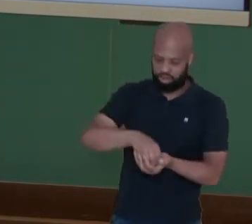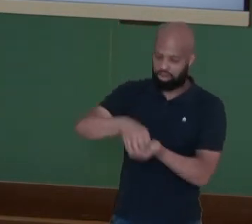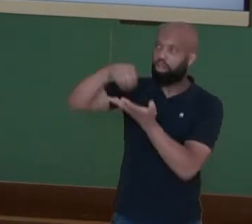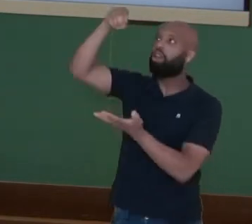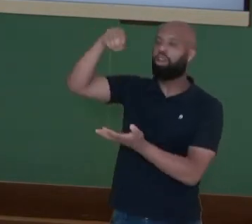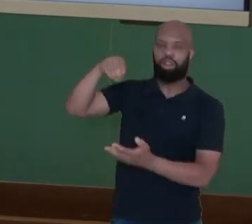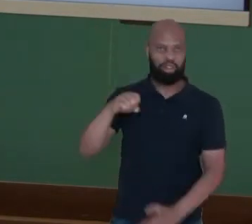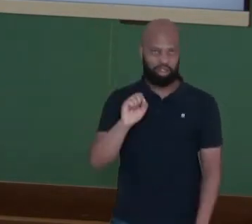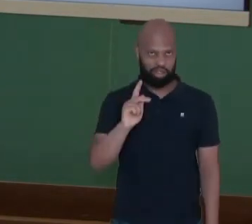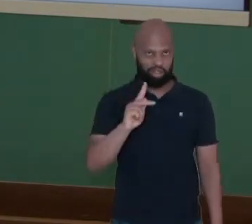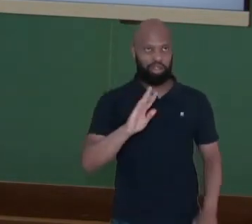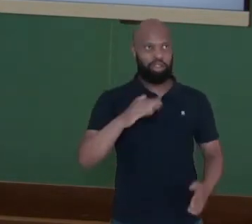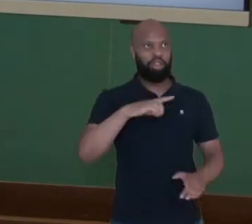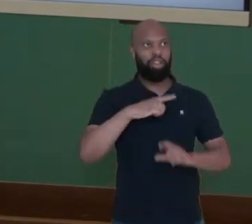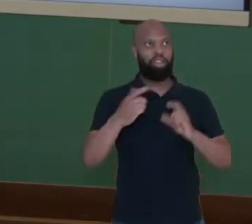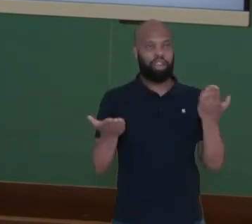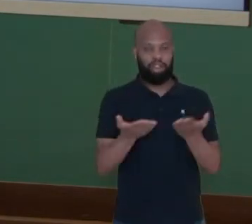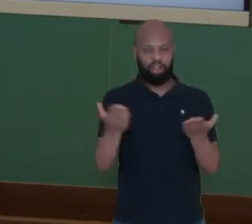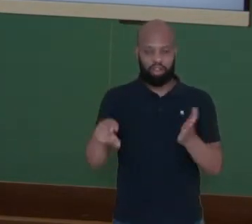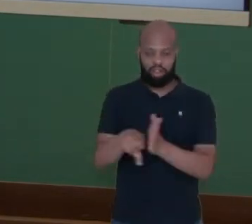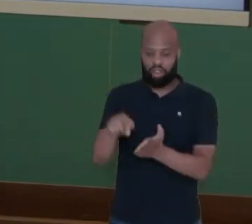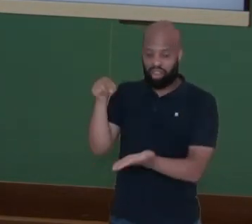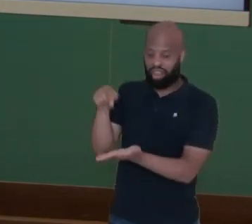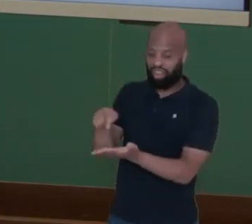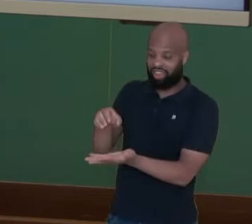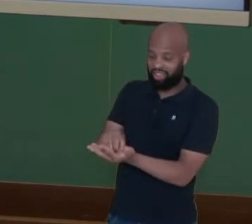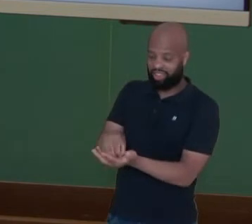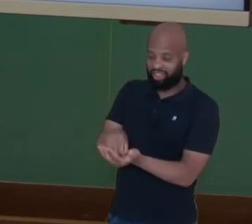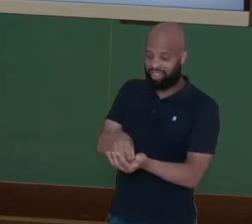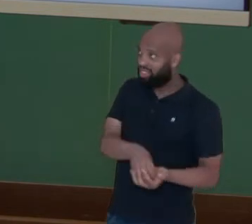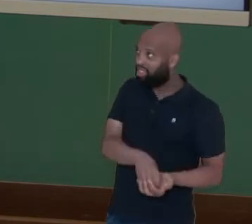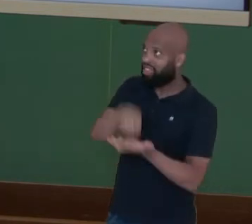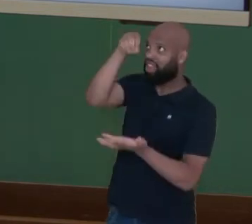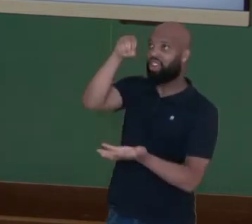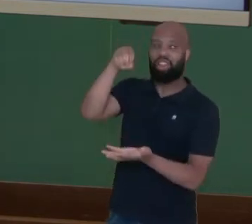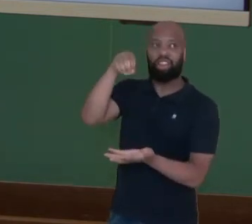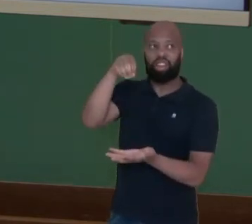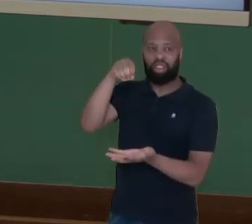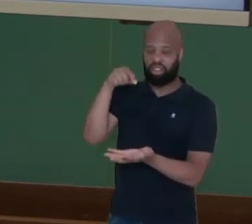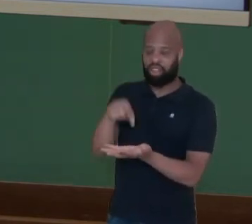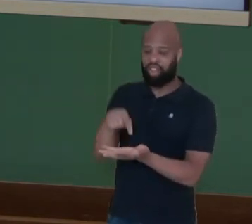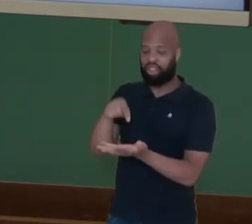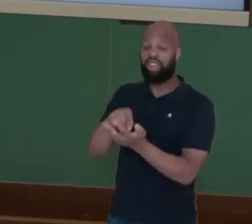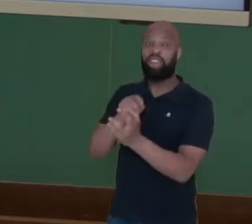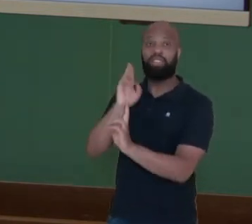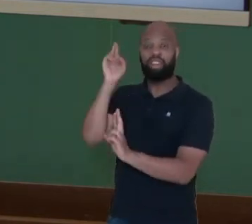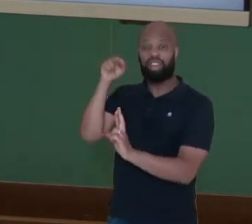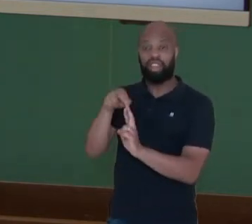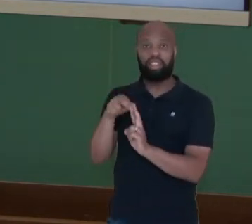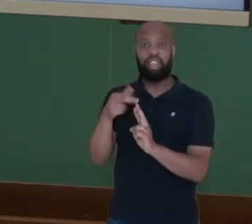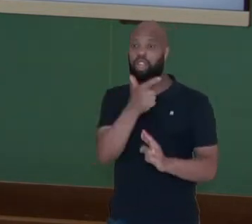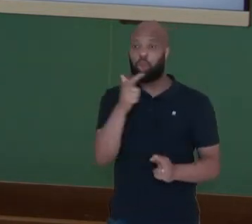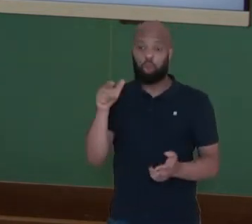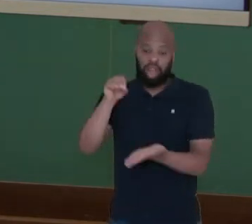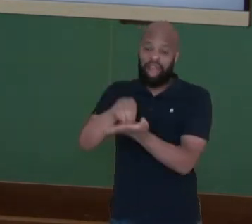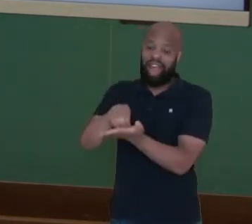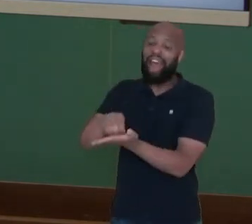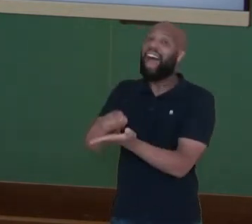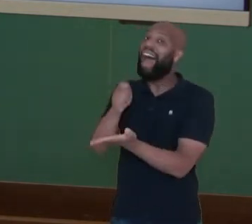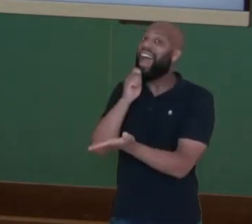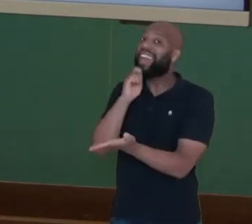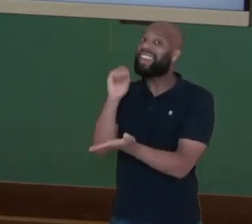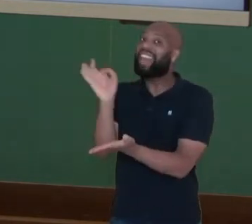lançamento. Então, nesse ponto de lançamento, colocando meu referencial aqui, eu vou dizer que não existe altura. Então, a minha